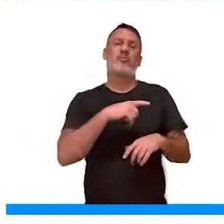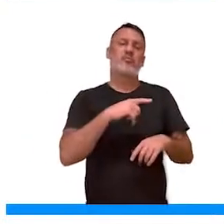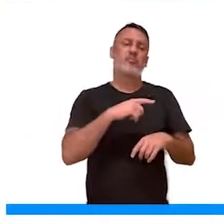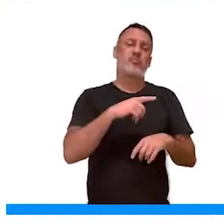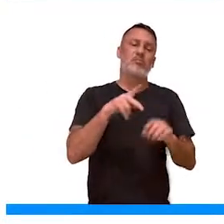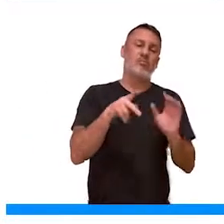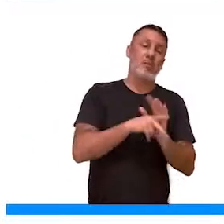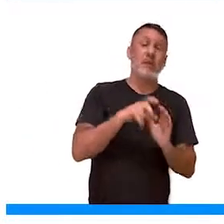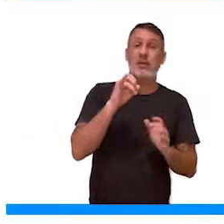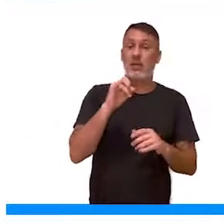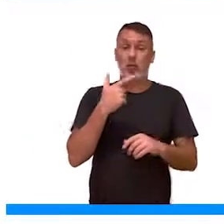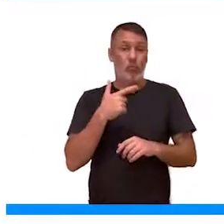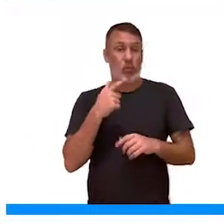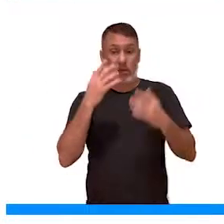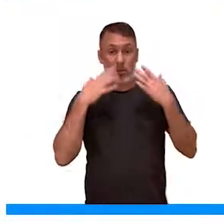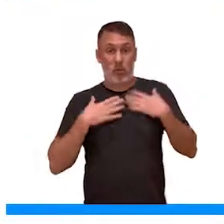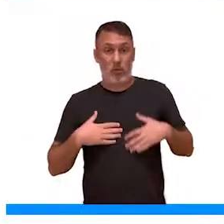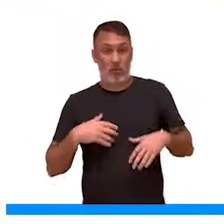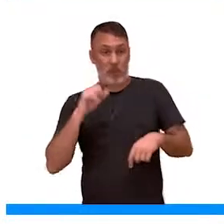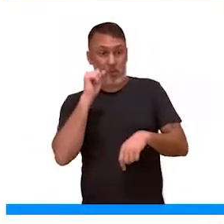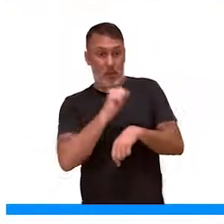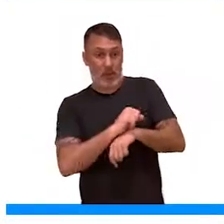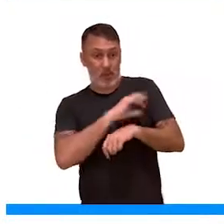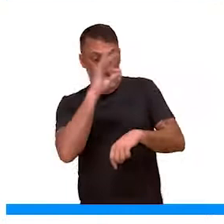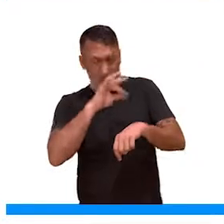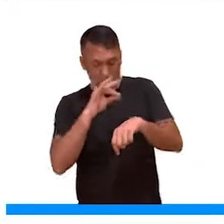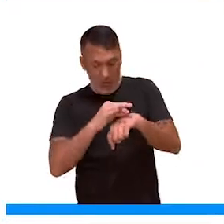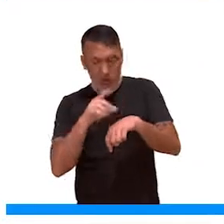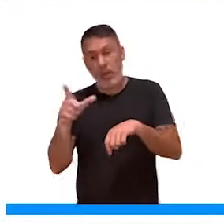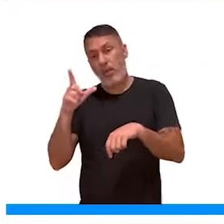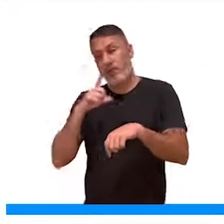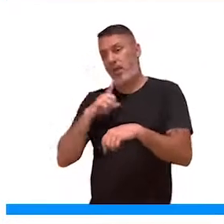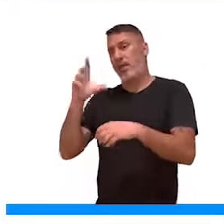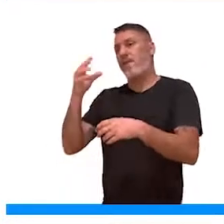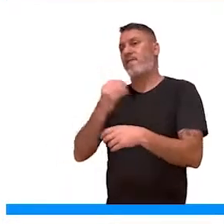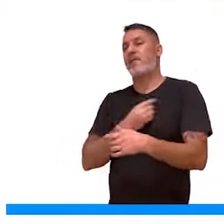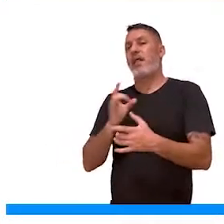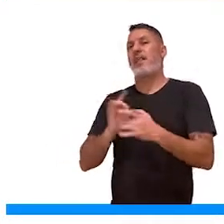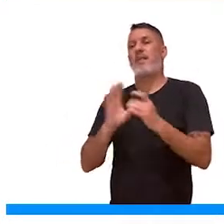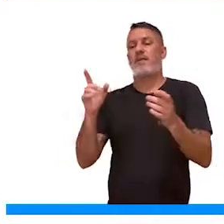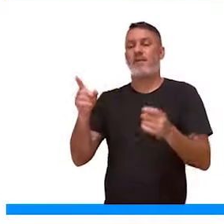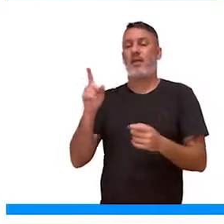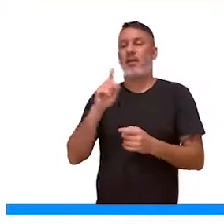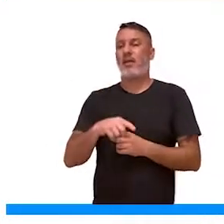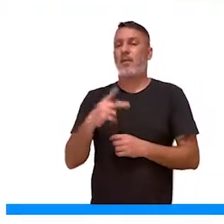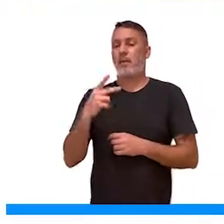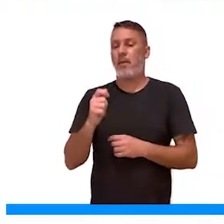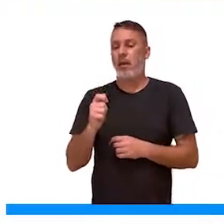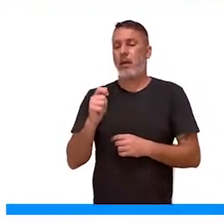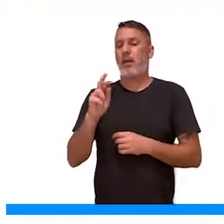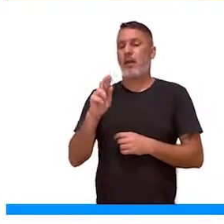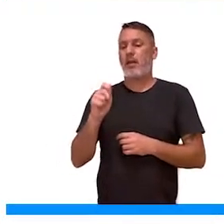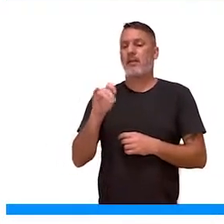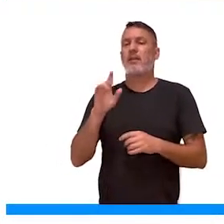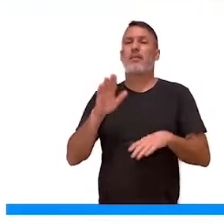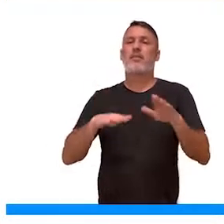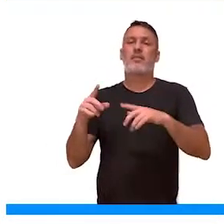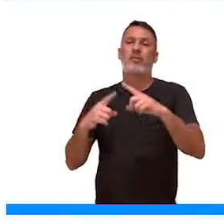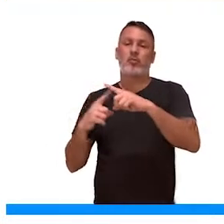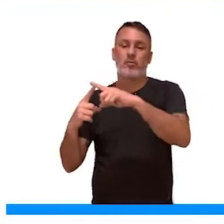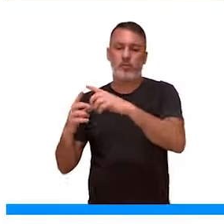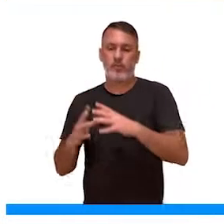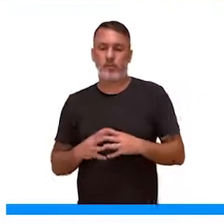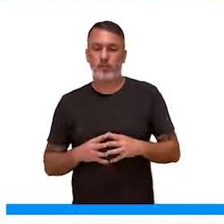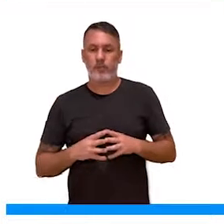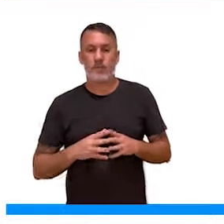disso. Então, na ausência da função como parasita, elas conseguem ser de vida livre. Então, elas são parasitas